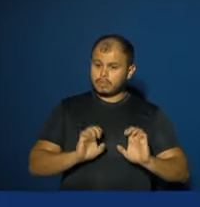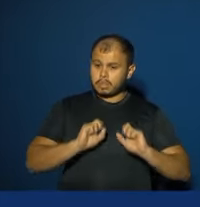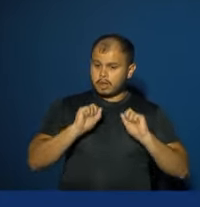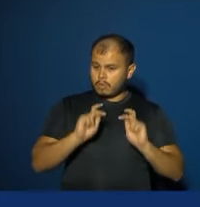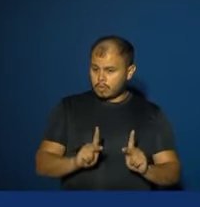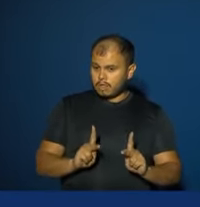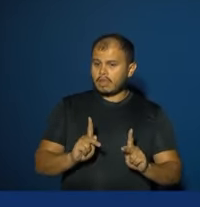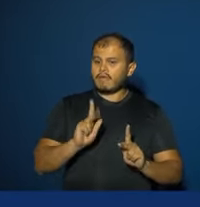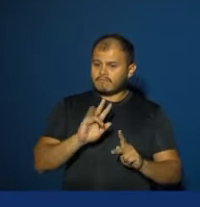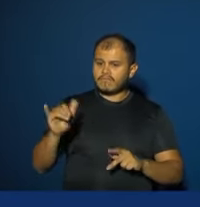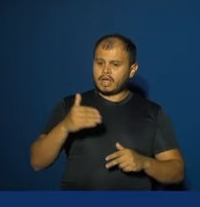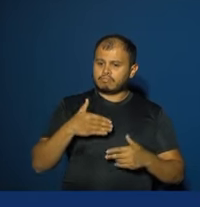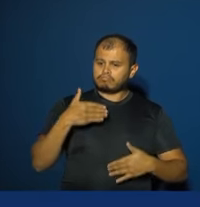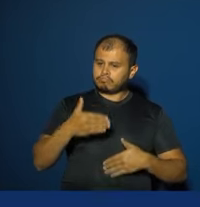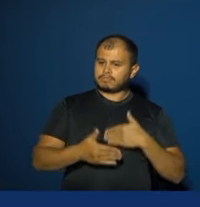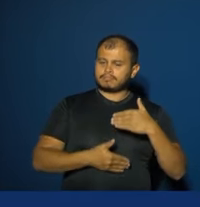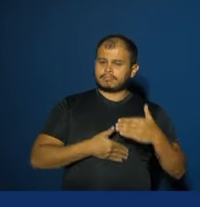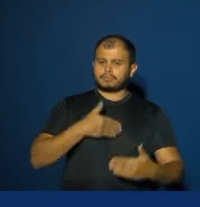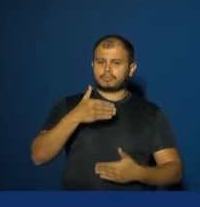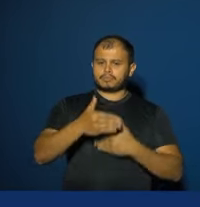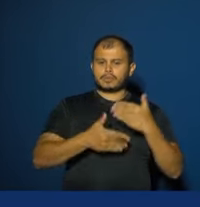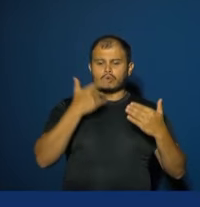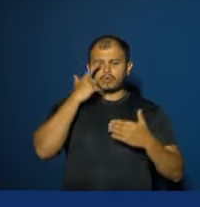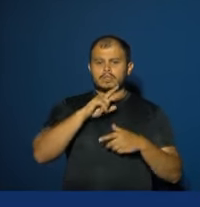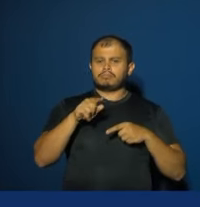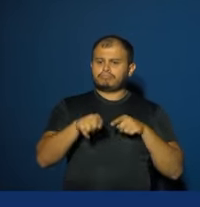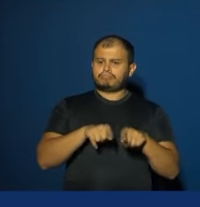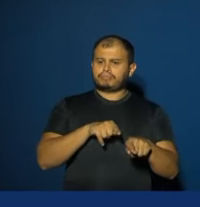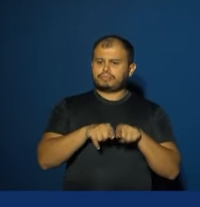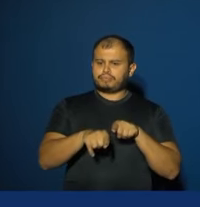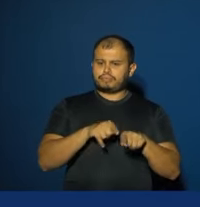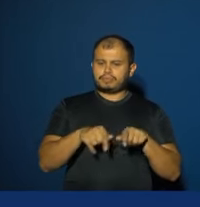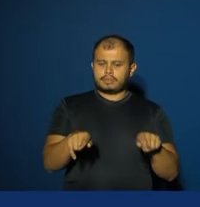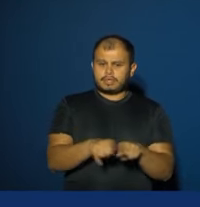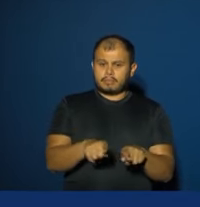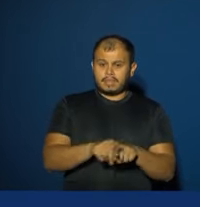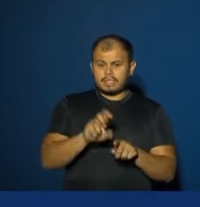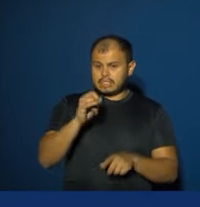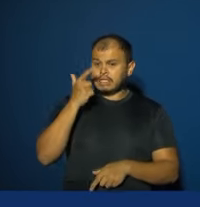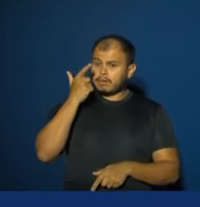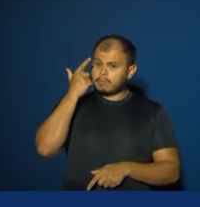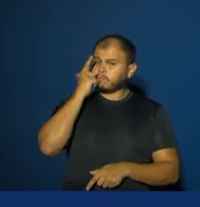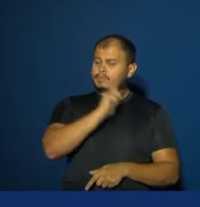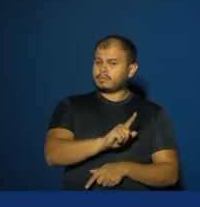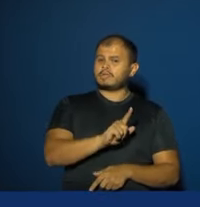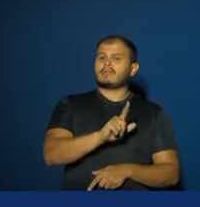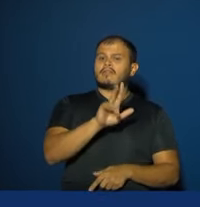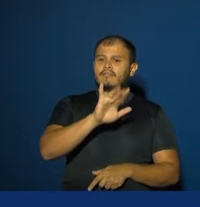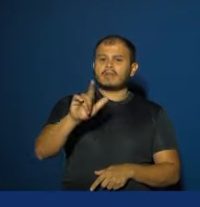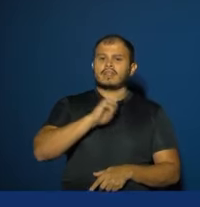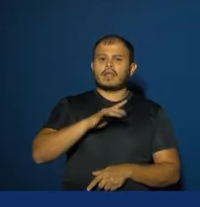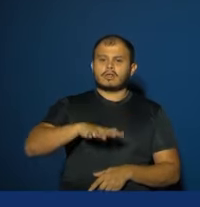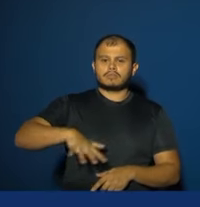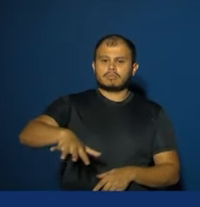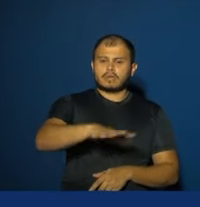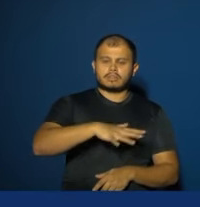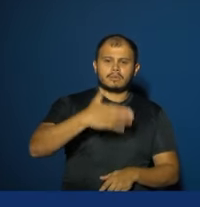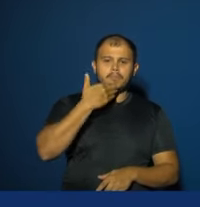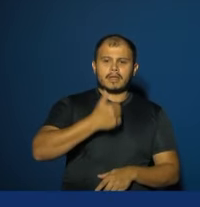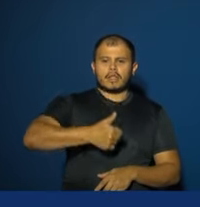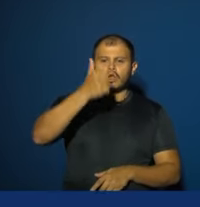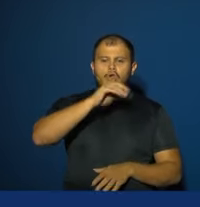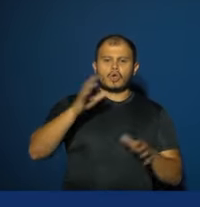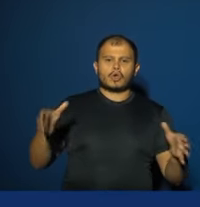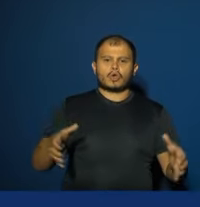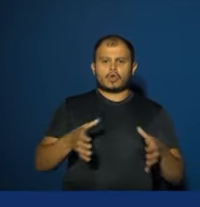dá o passo de de concorrer em caso caso seja Vitoriosa a local o melhor time a melhor